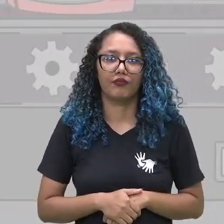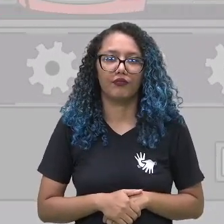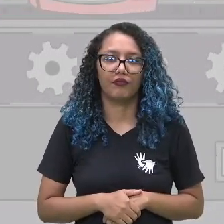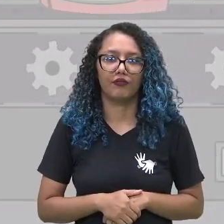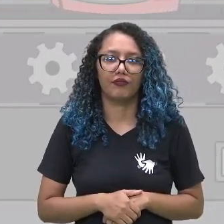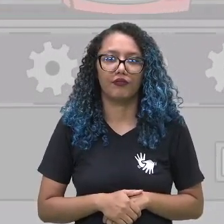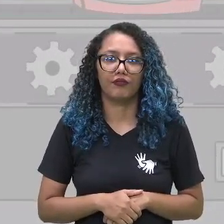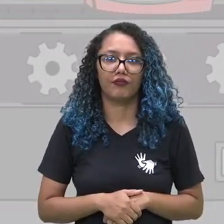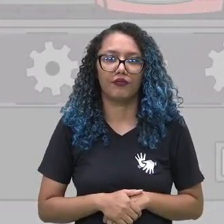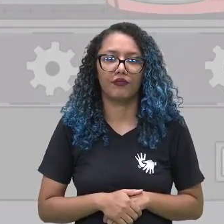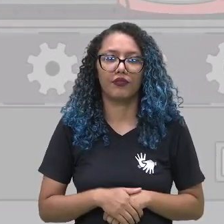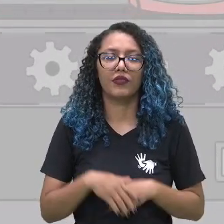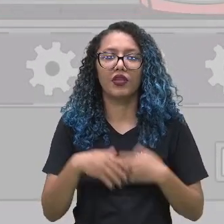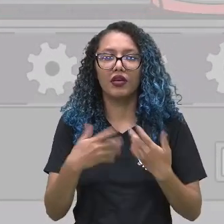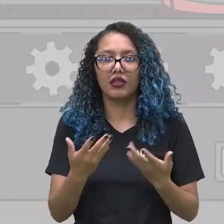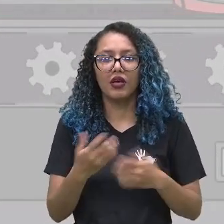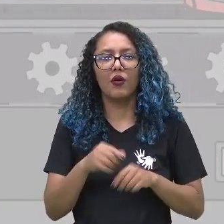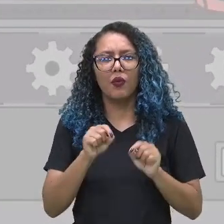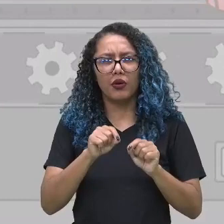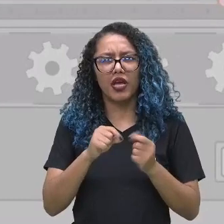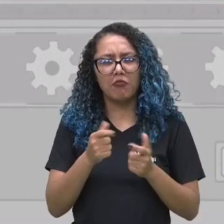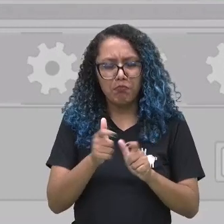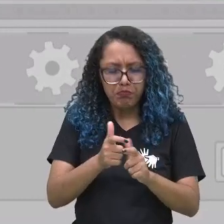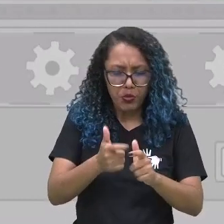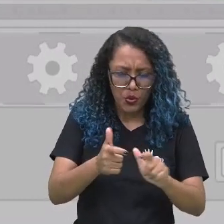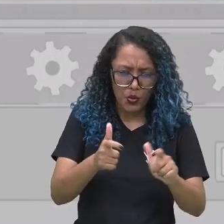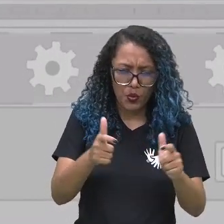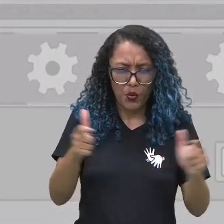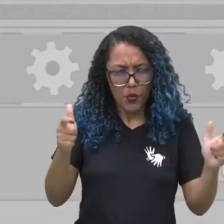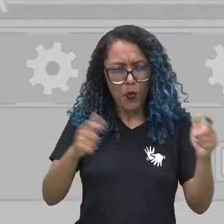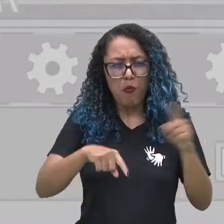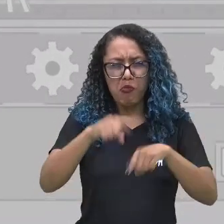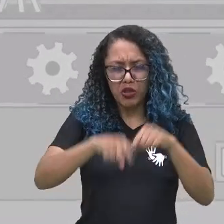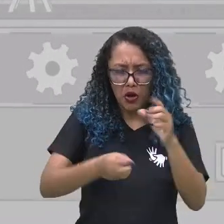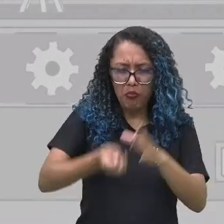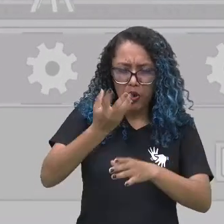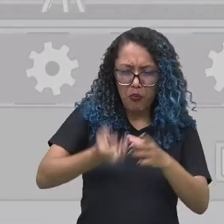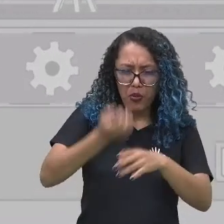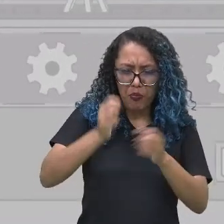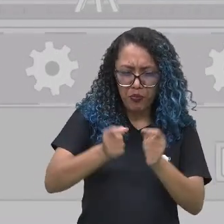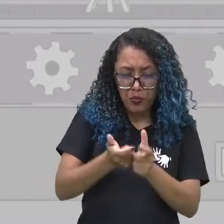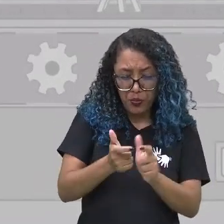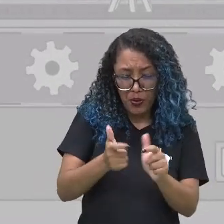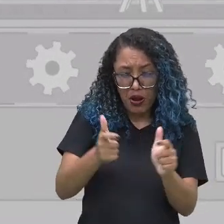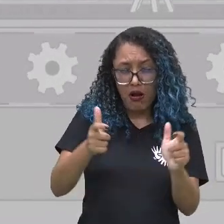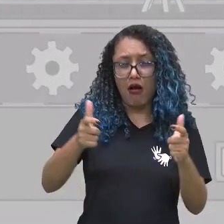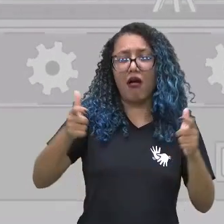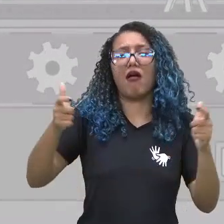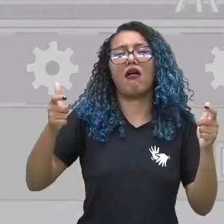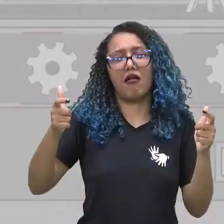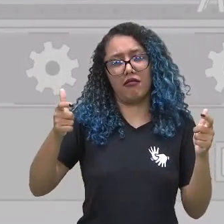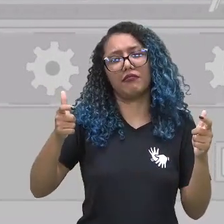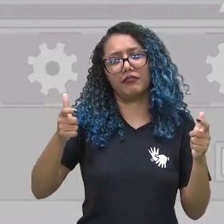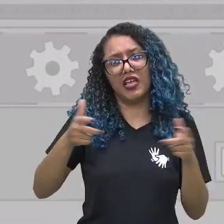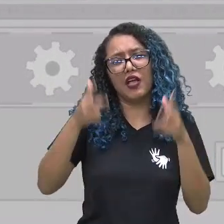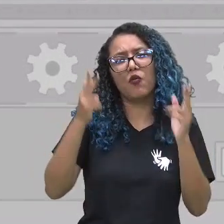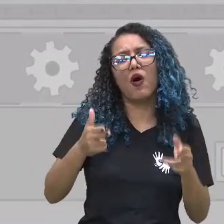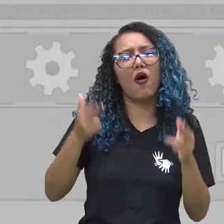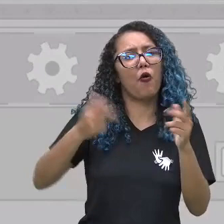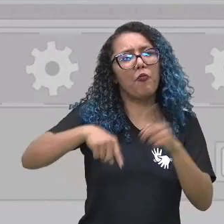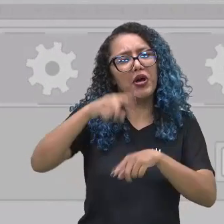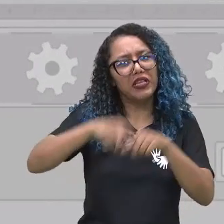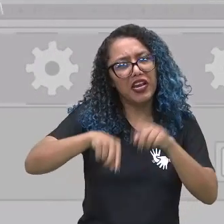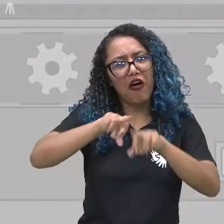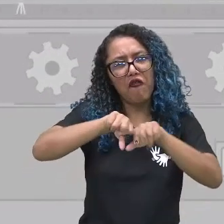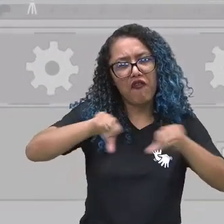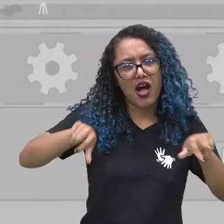produzido em linha de montagem em larga escala, né? Produção em massa, como é a produção dos produtos